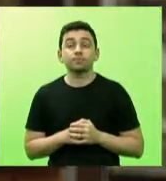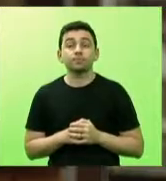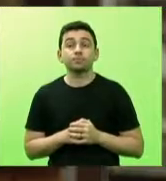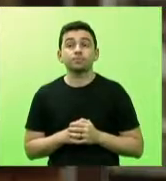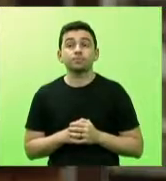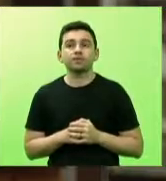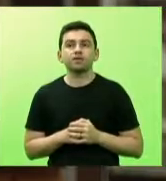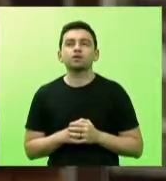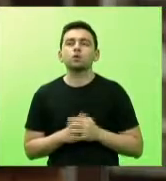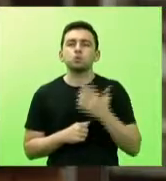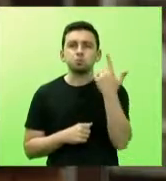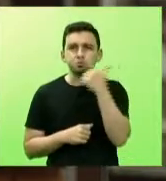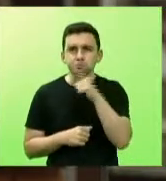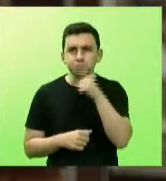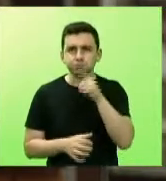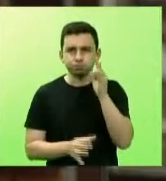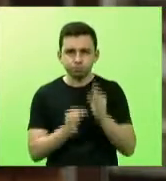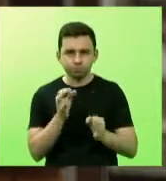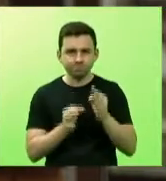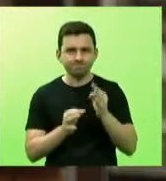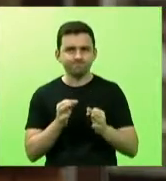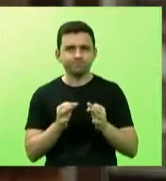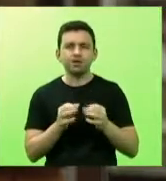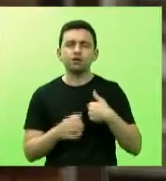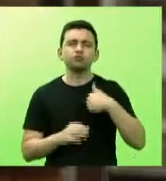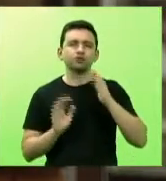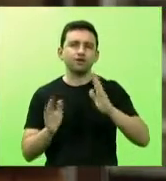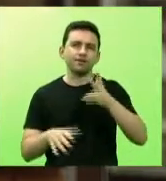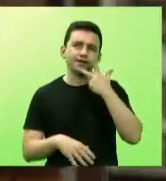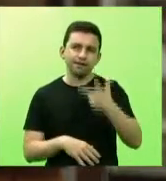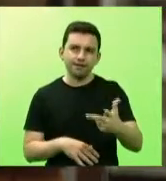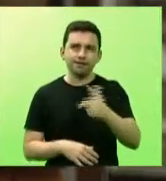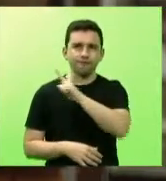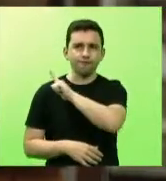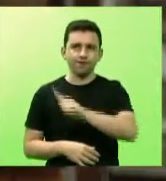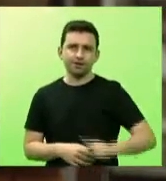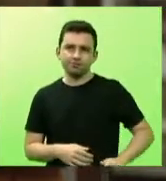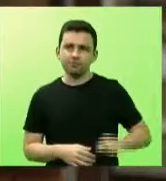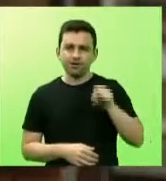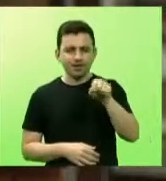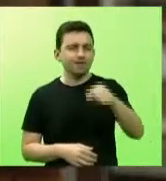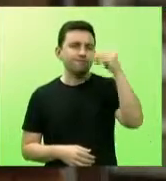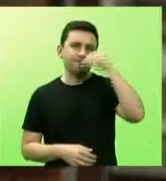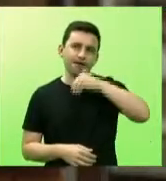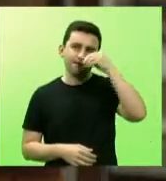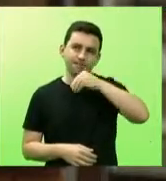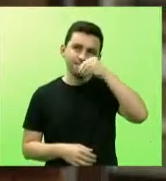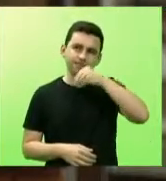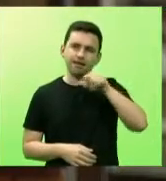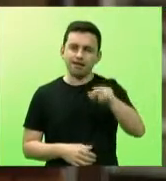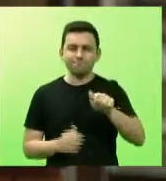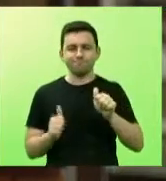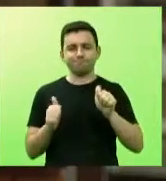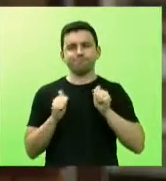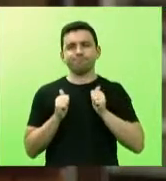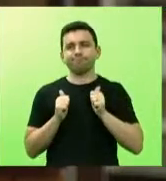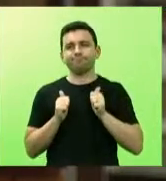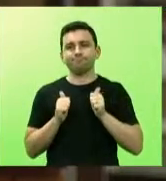Porque para se fazer justiça, eu já disse, o governador foi sim fraco, foi